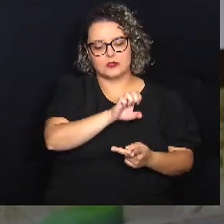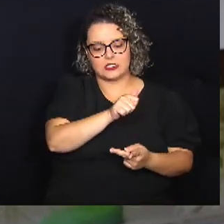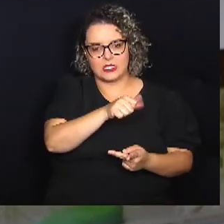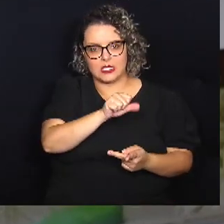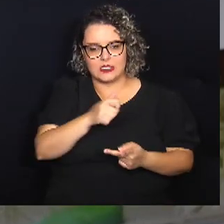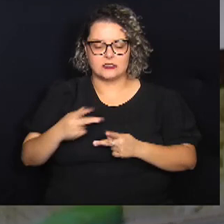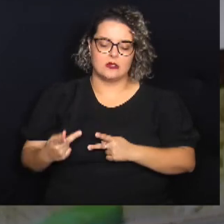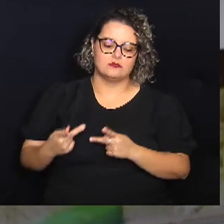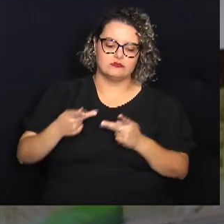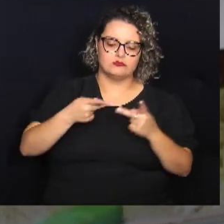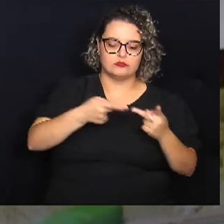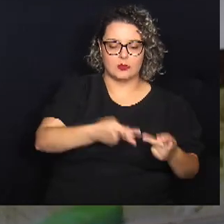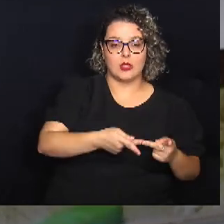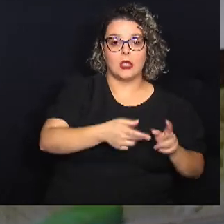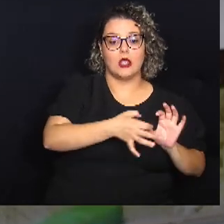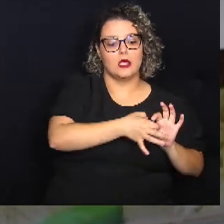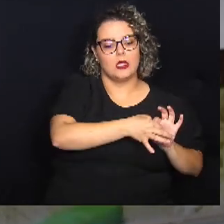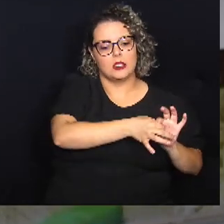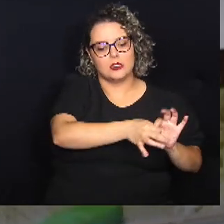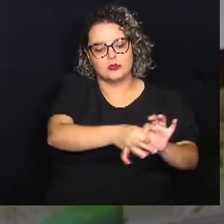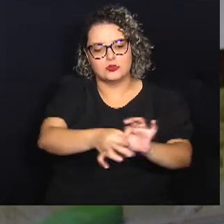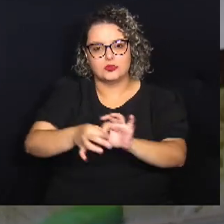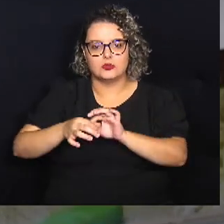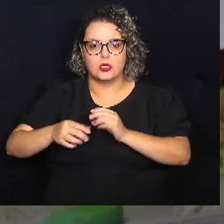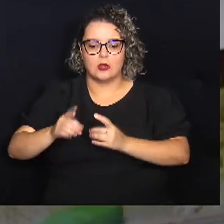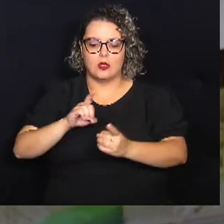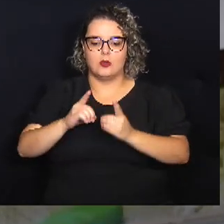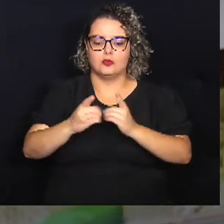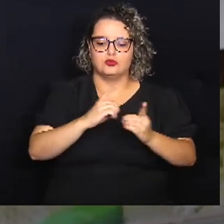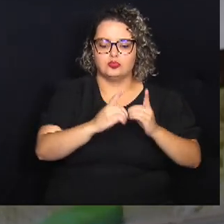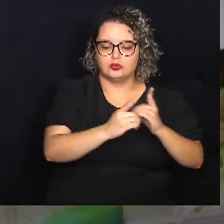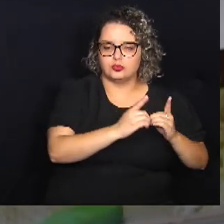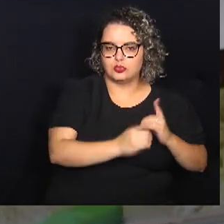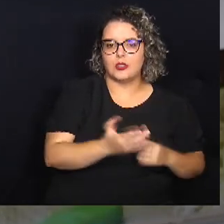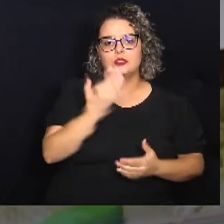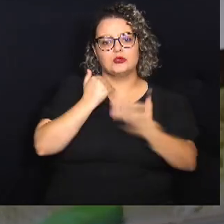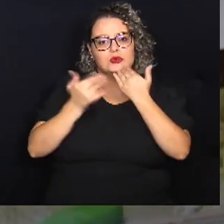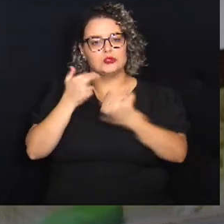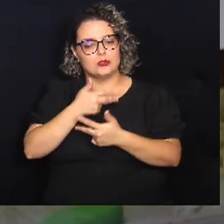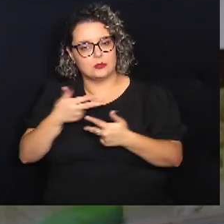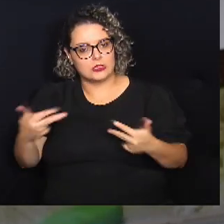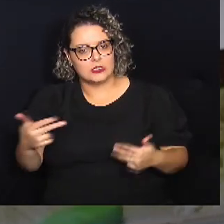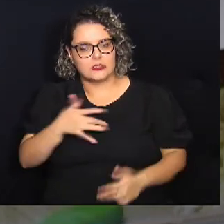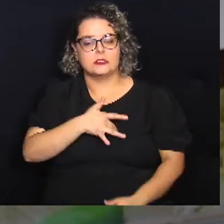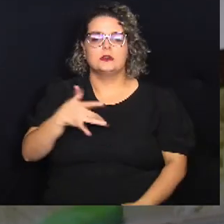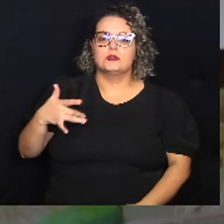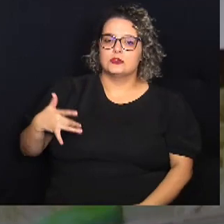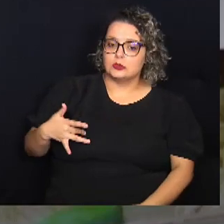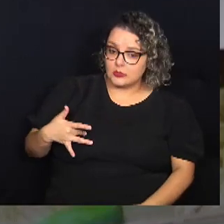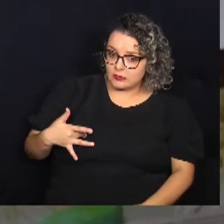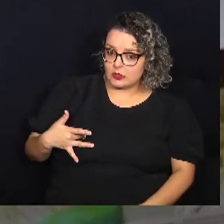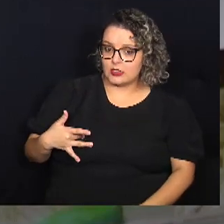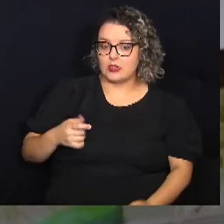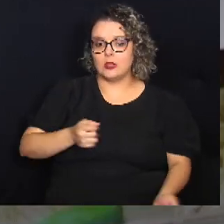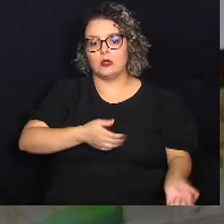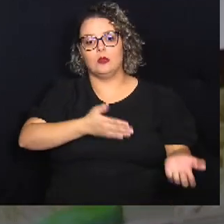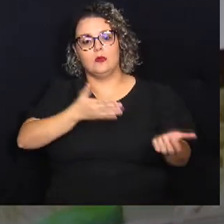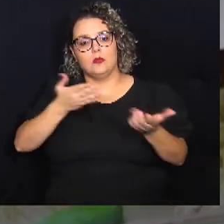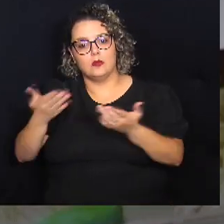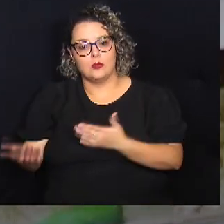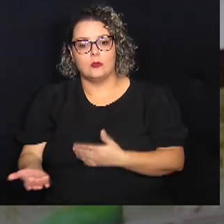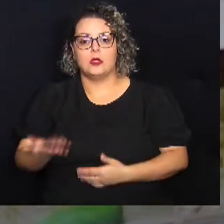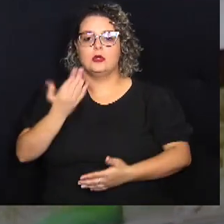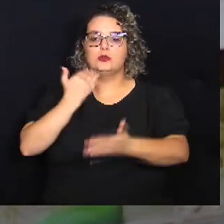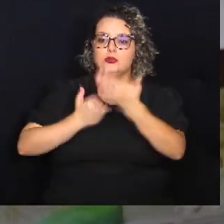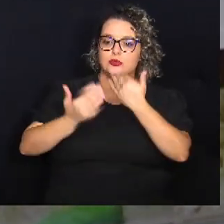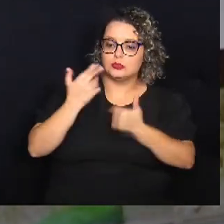passam por um circuito, onde tem essa dinâmica de alimentação saudável, a gente apresenta, os